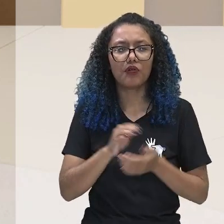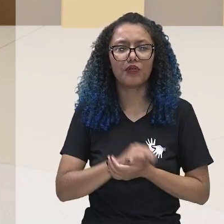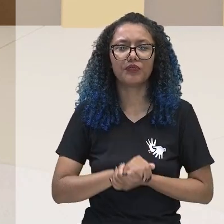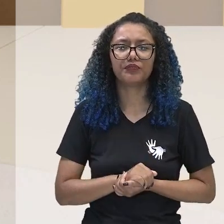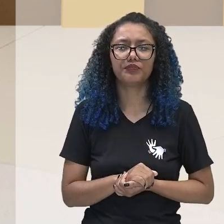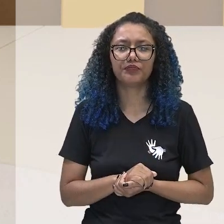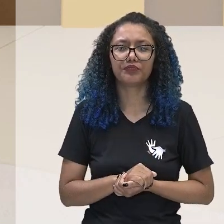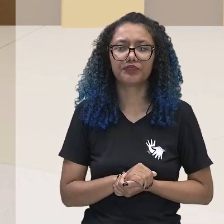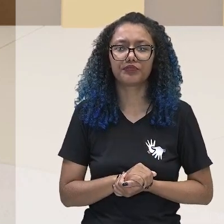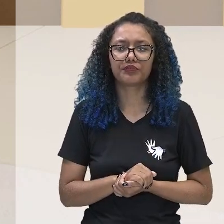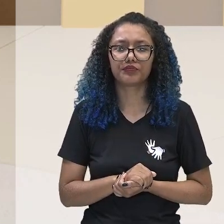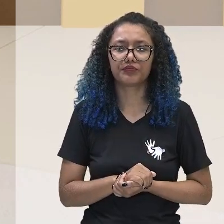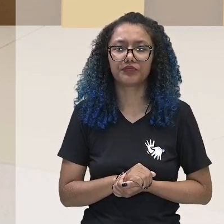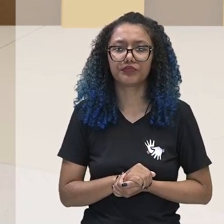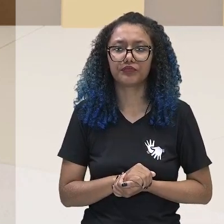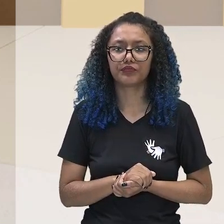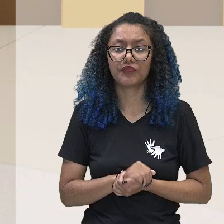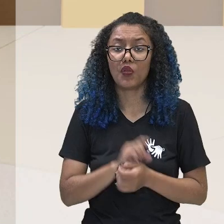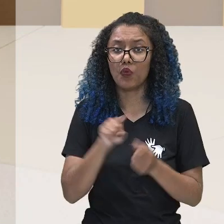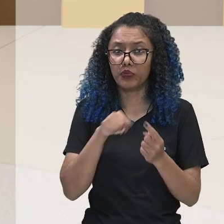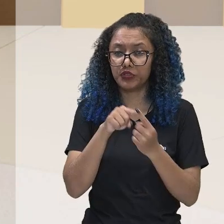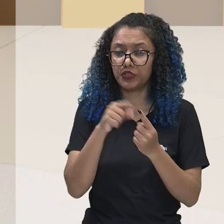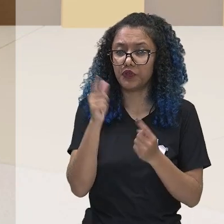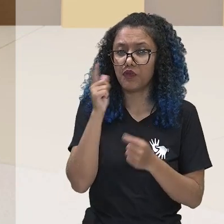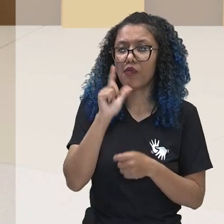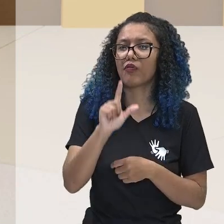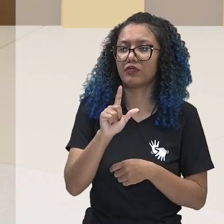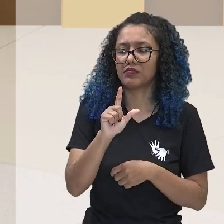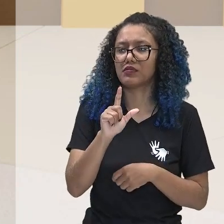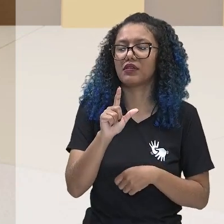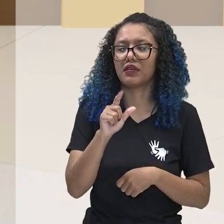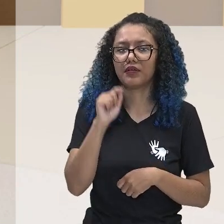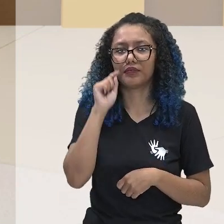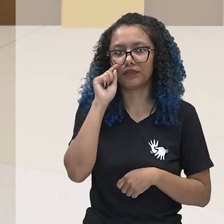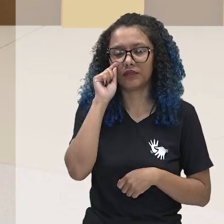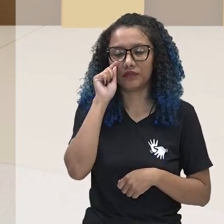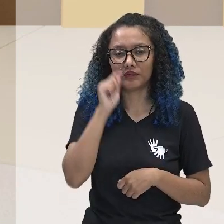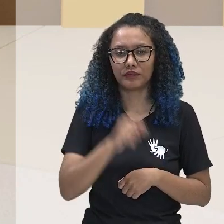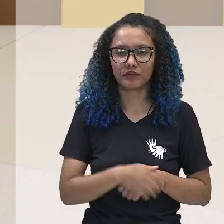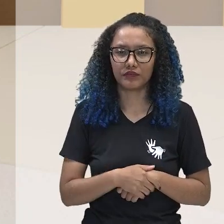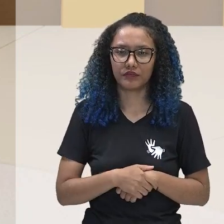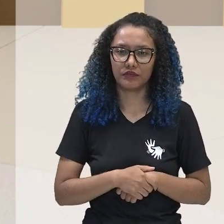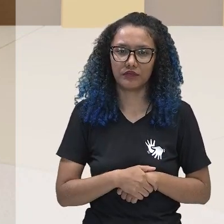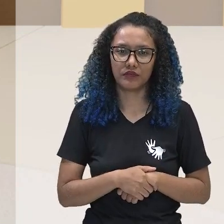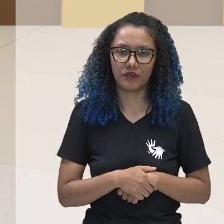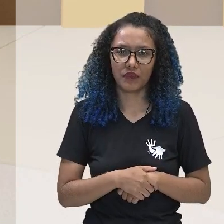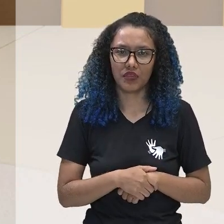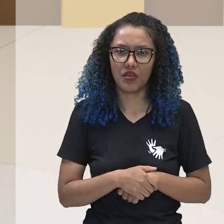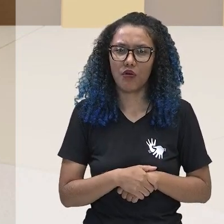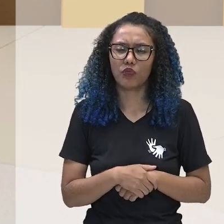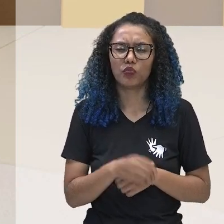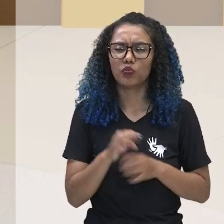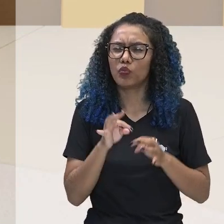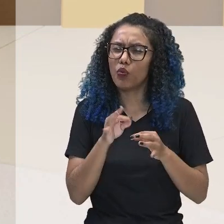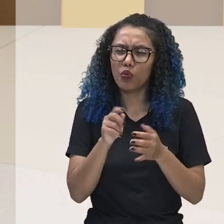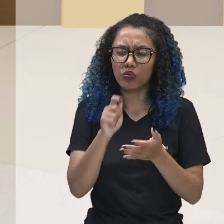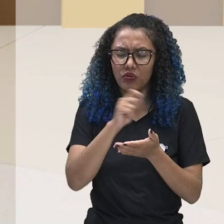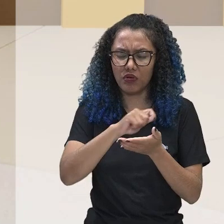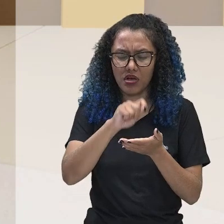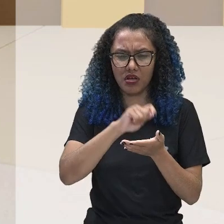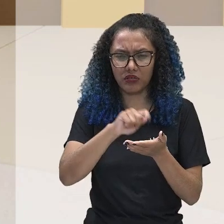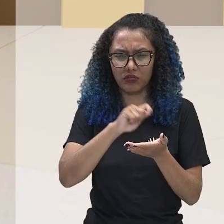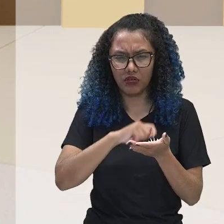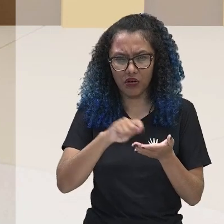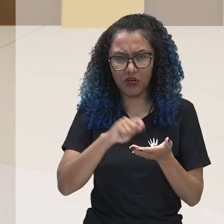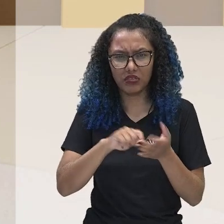relacionado com o alcance dos objetivos do negócio. Então, você vai colocar tudo aquilo que você já tem feito, todo o trabalho que você tem